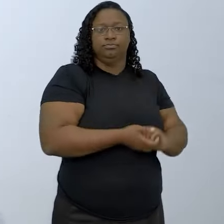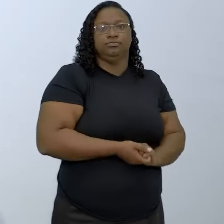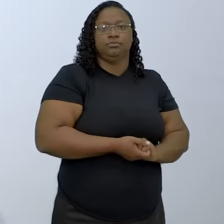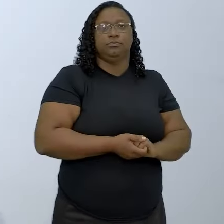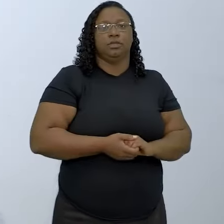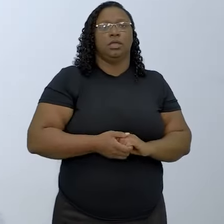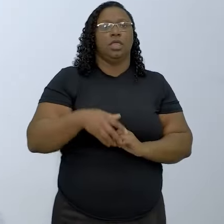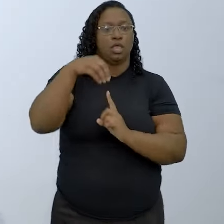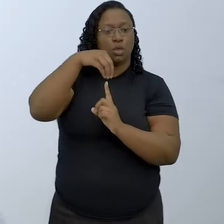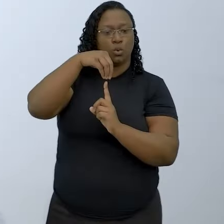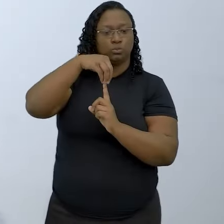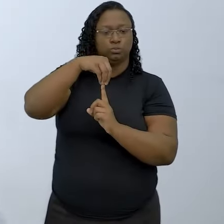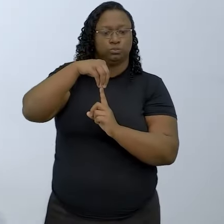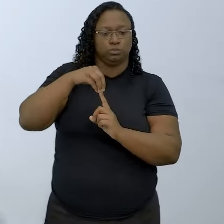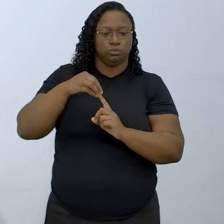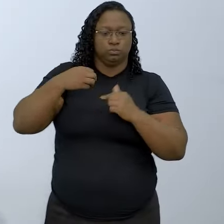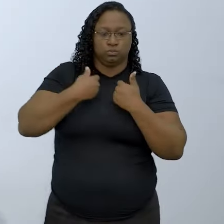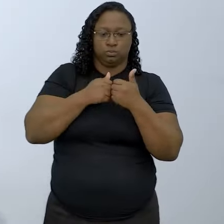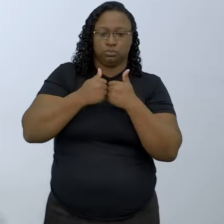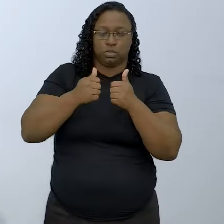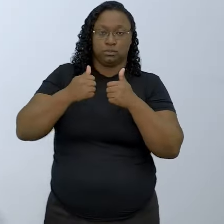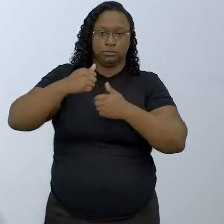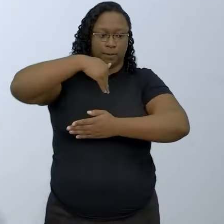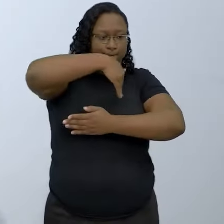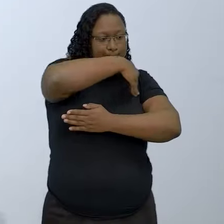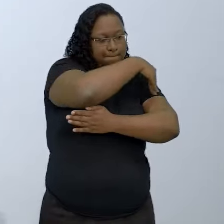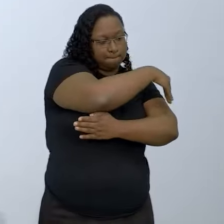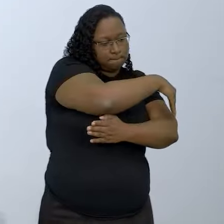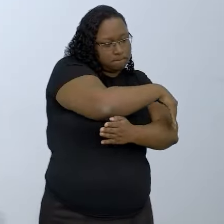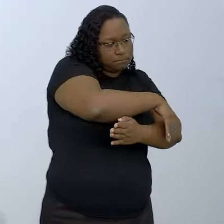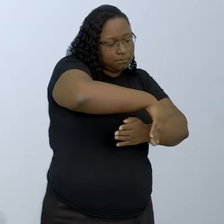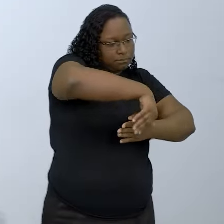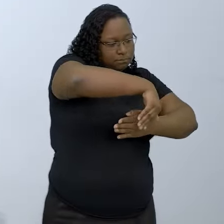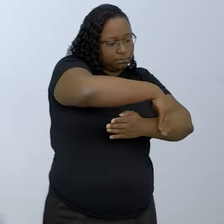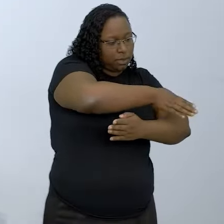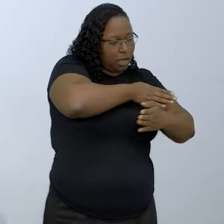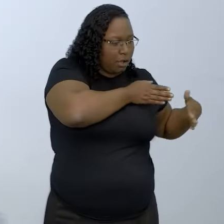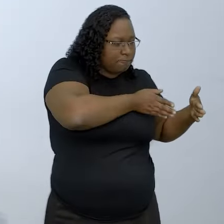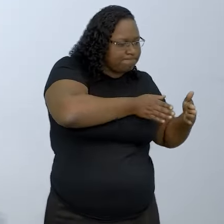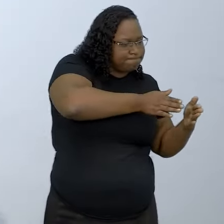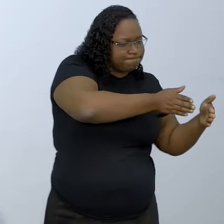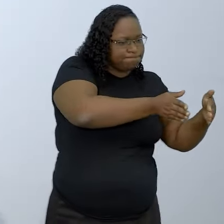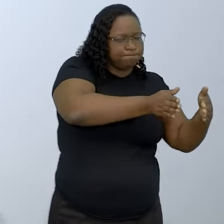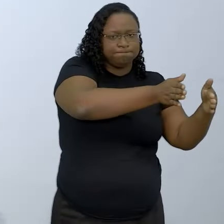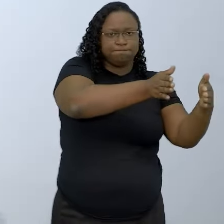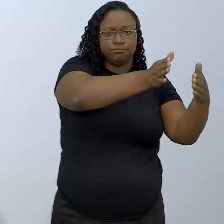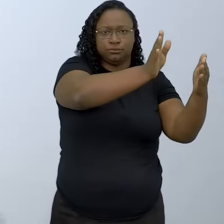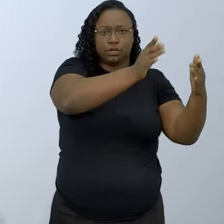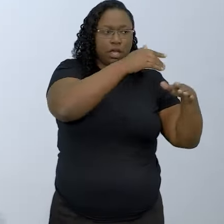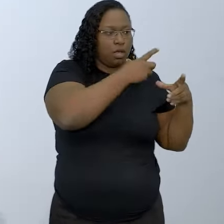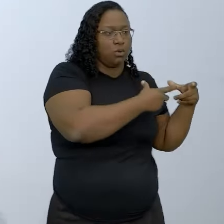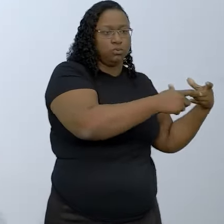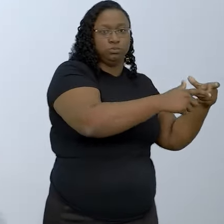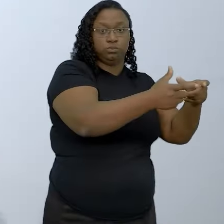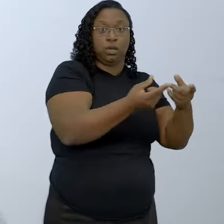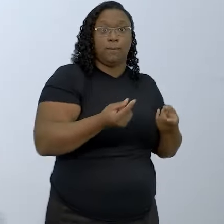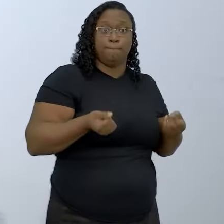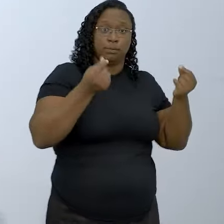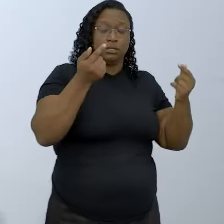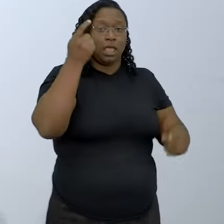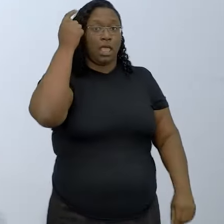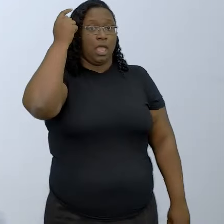que obrigatoriamente, eles vão passar pela Santo Amaro em meio a esses bairros nobres. Só que quando eu penso de eu sair da